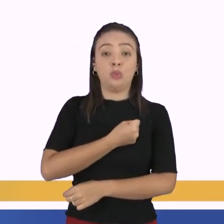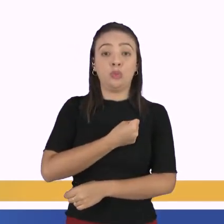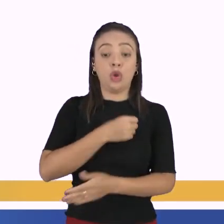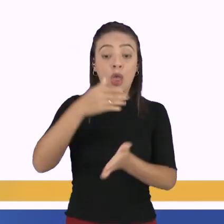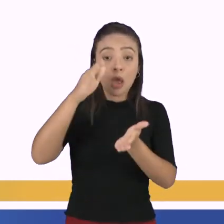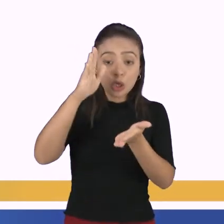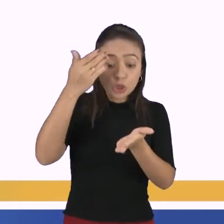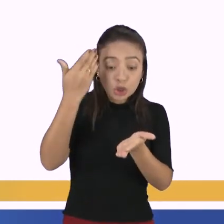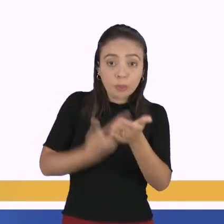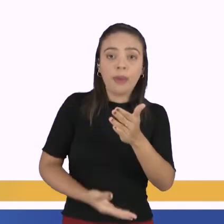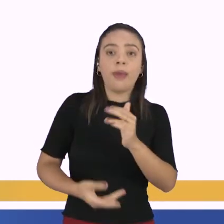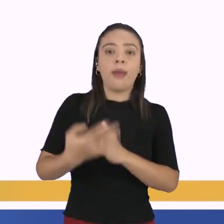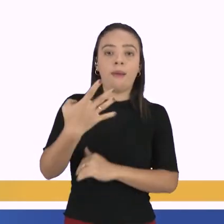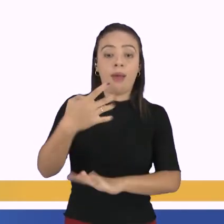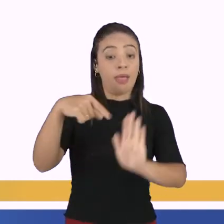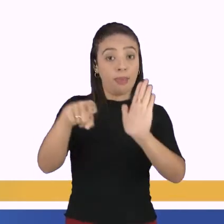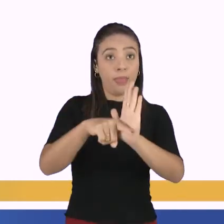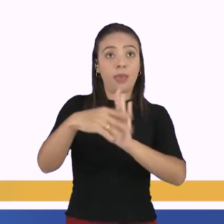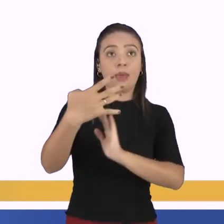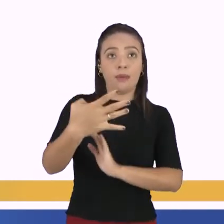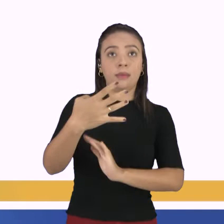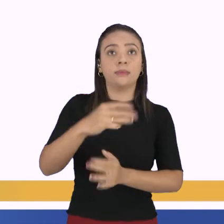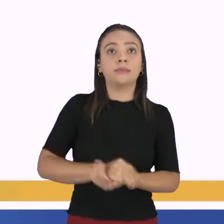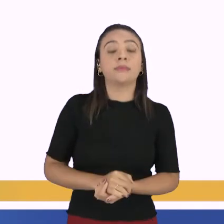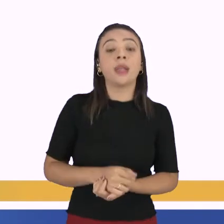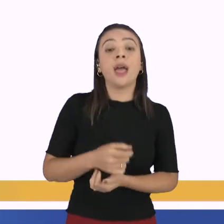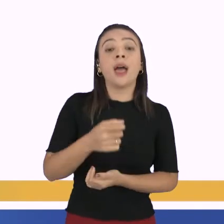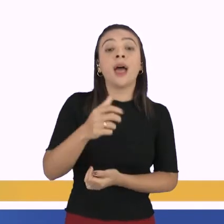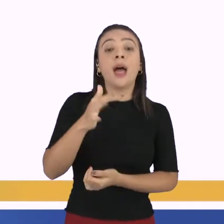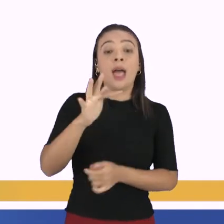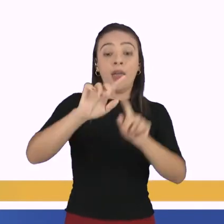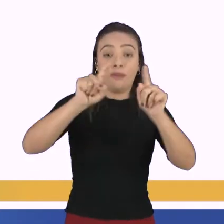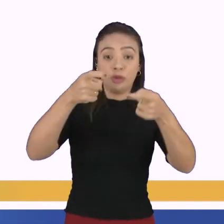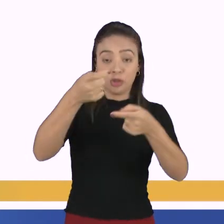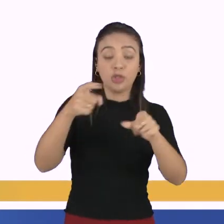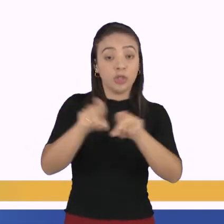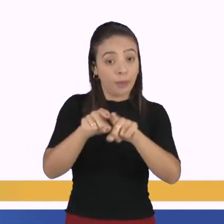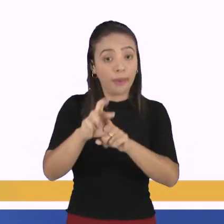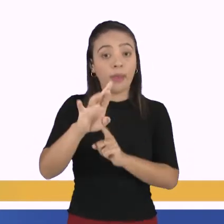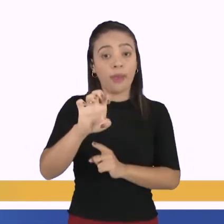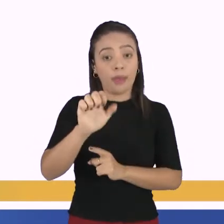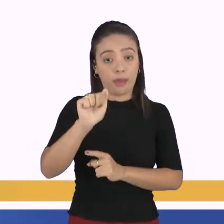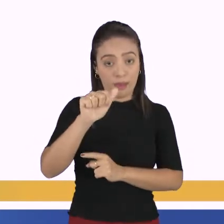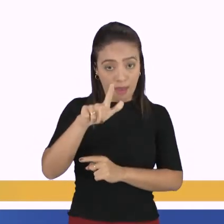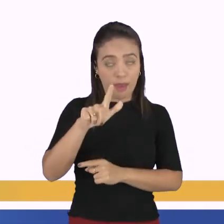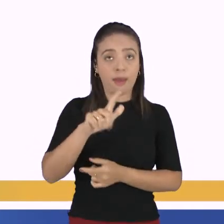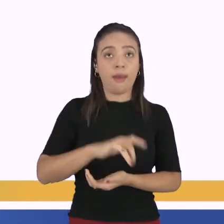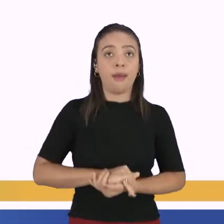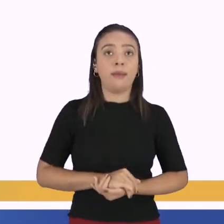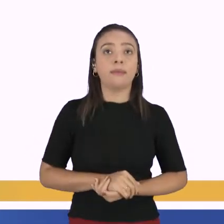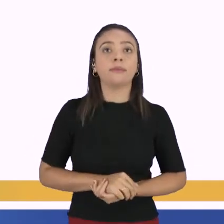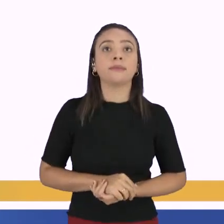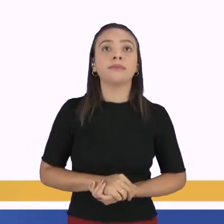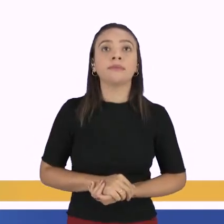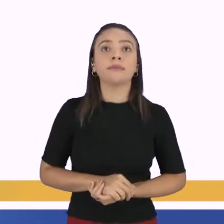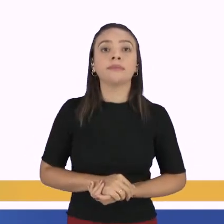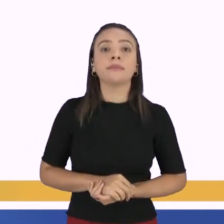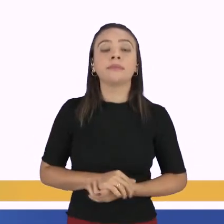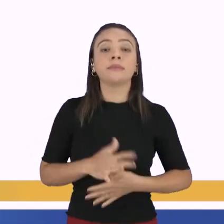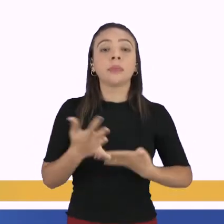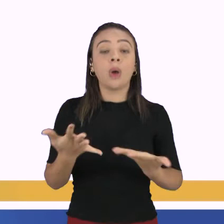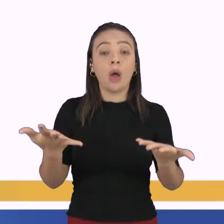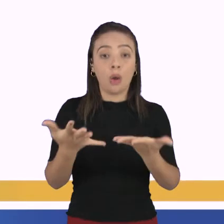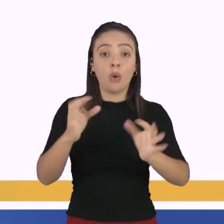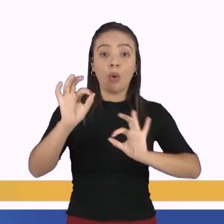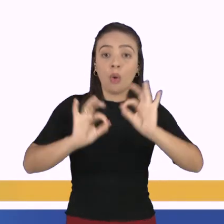4, me dando o valor f de x, que também vai ser real, na forma x ao quadrado menos 4. O que eu quero